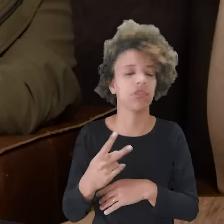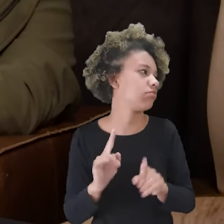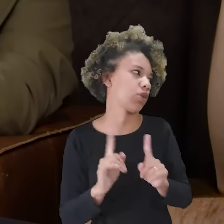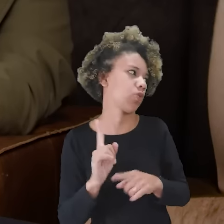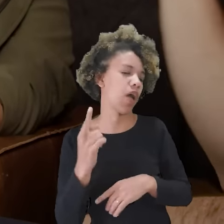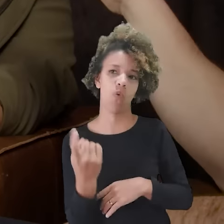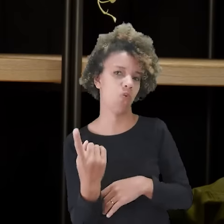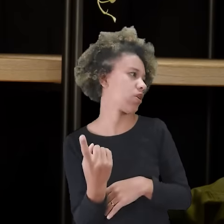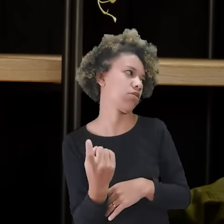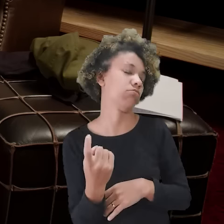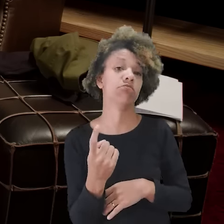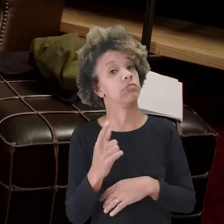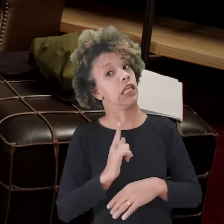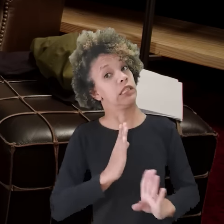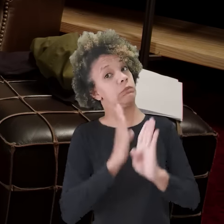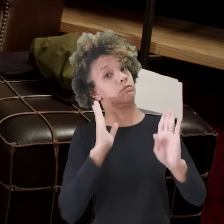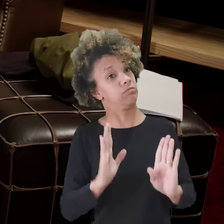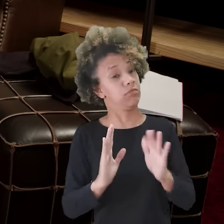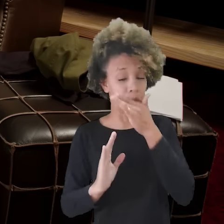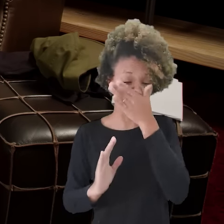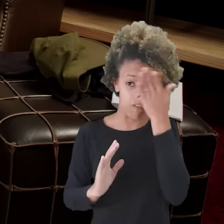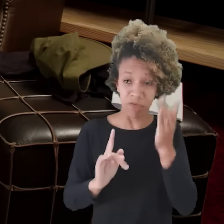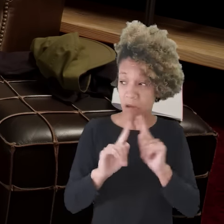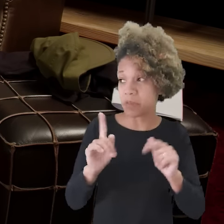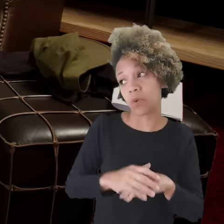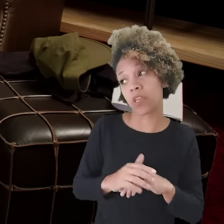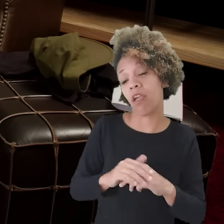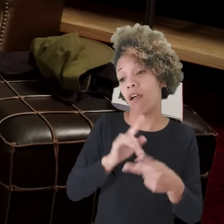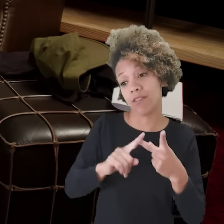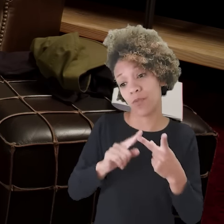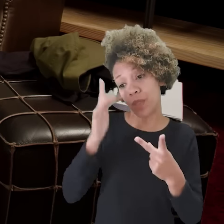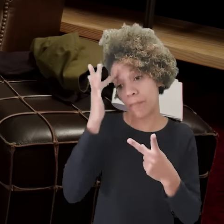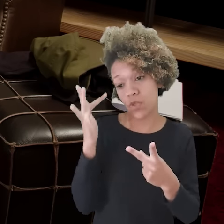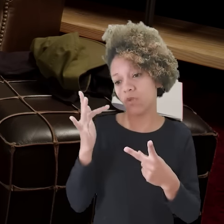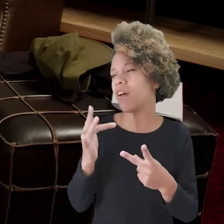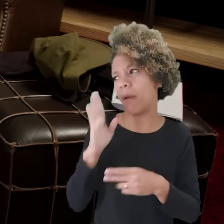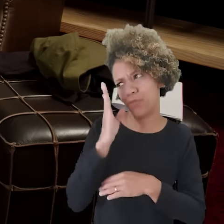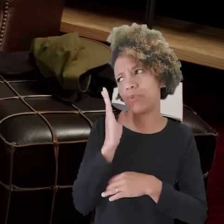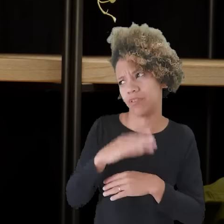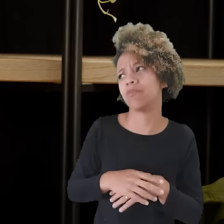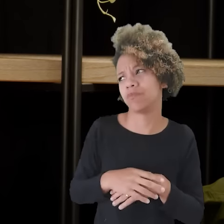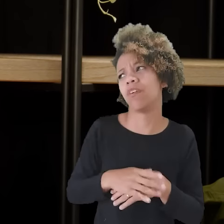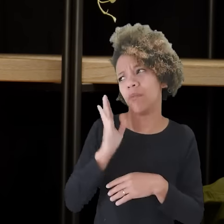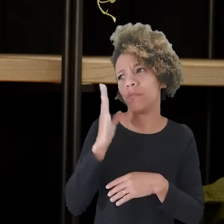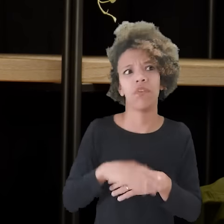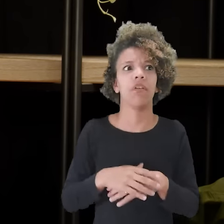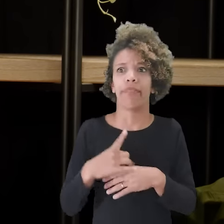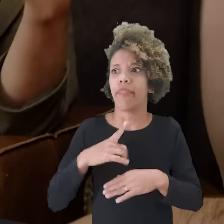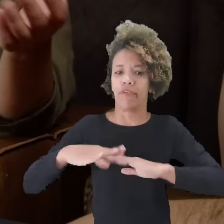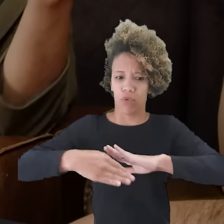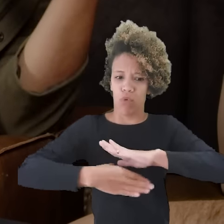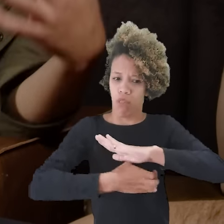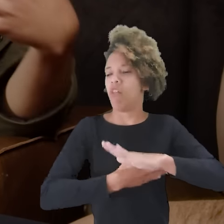mesmo tubarão não chegamos à conclusão a segunda pessoa que foi atacada é muito burra né pois acabou de ter um ataque